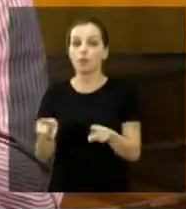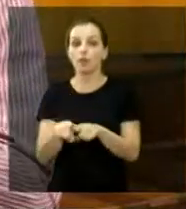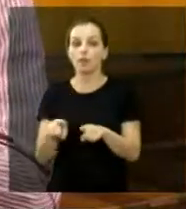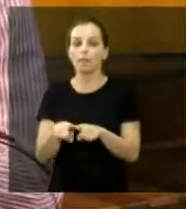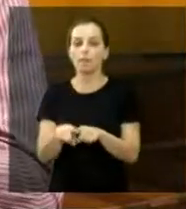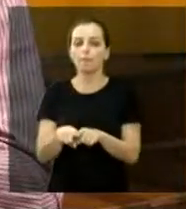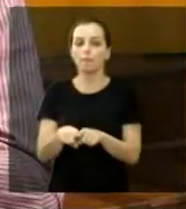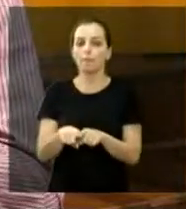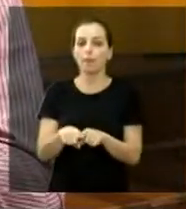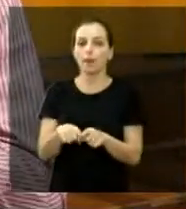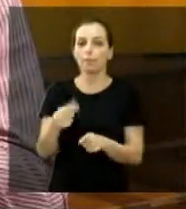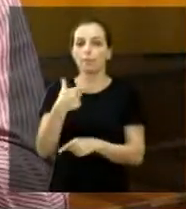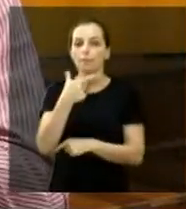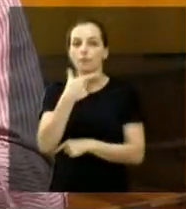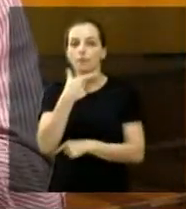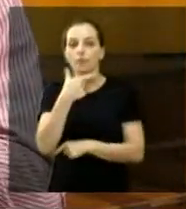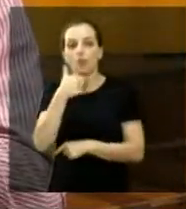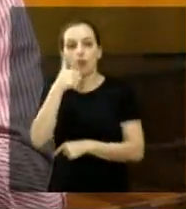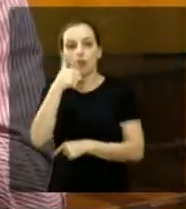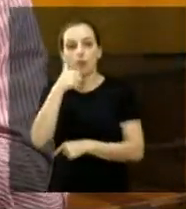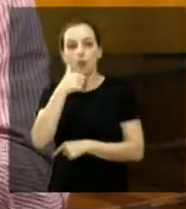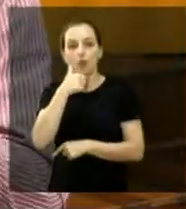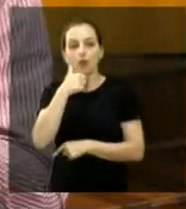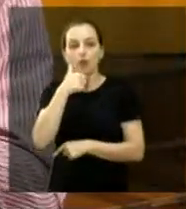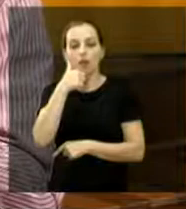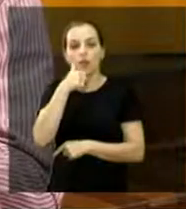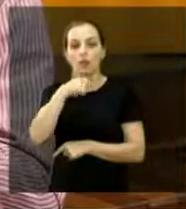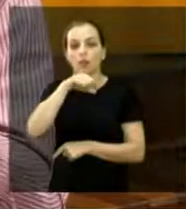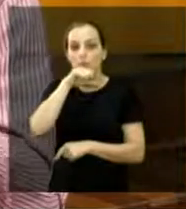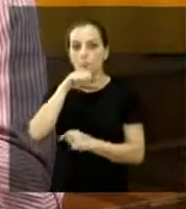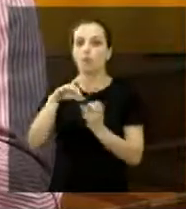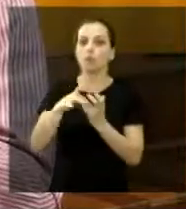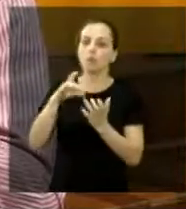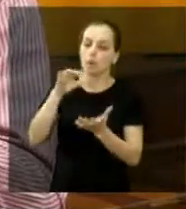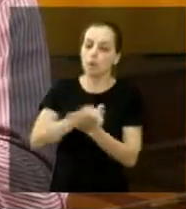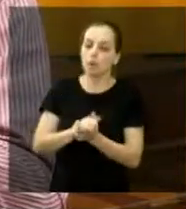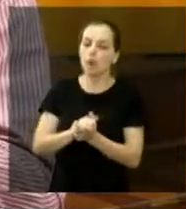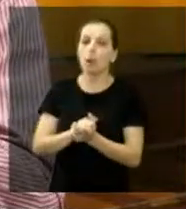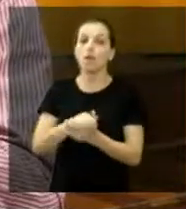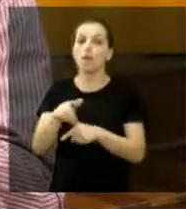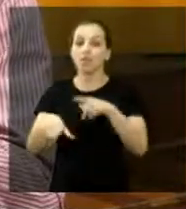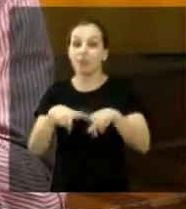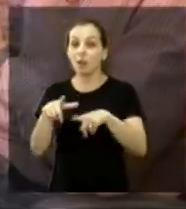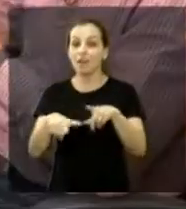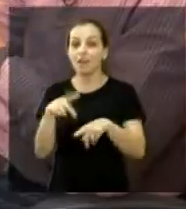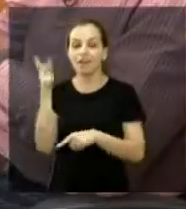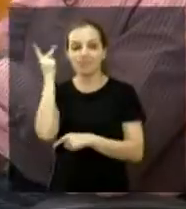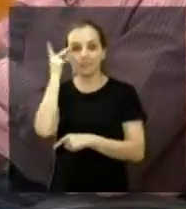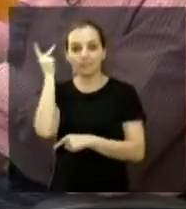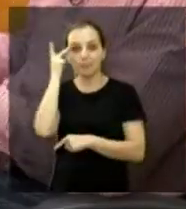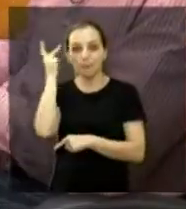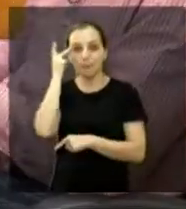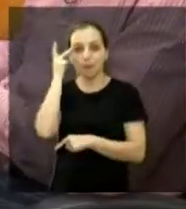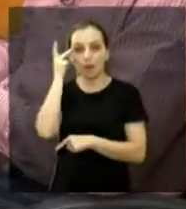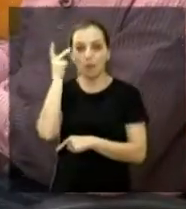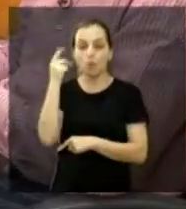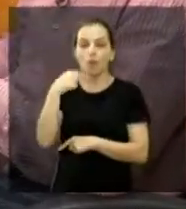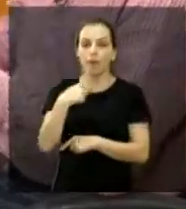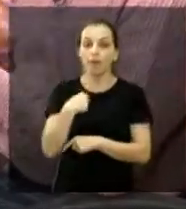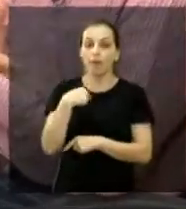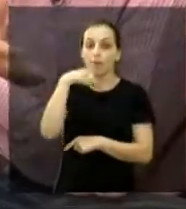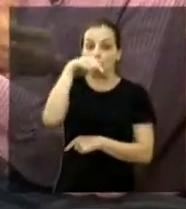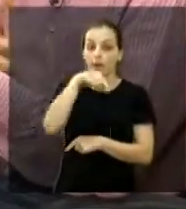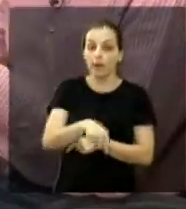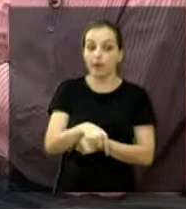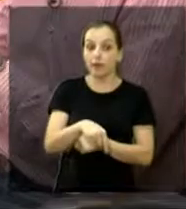primeira esposa, professora, lecionava em Santo André e eu estava aqui. Então, a esposa em Santo André, eu aqui e